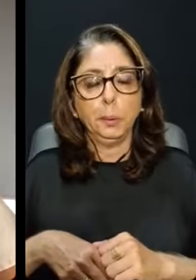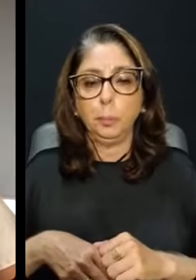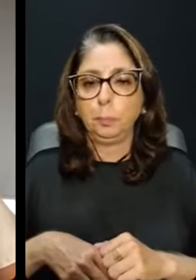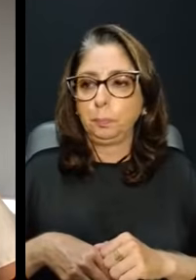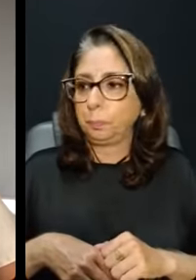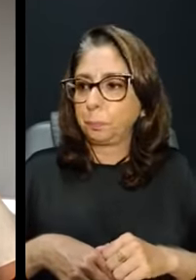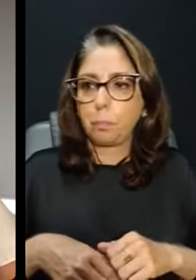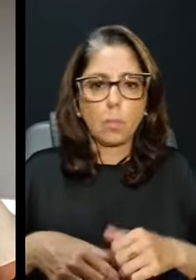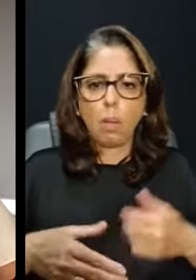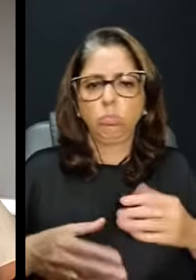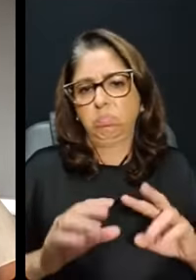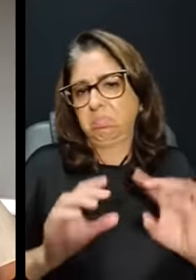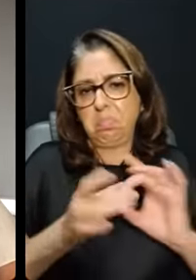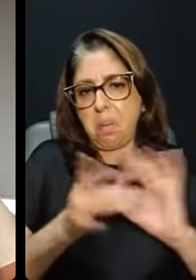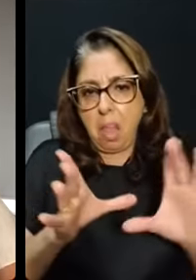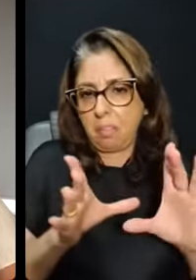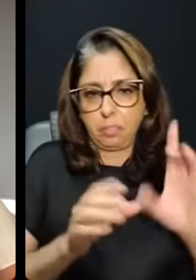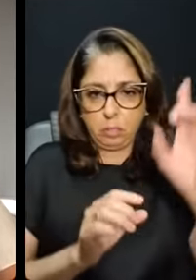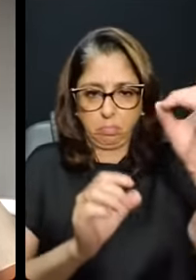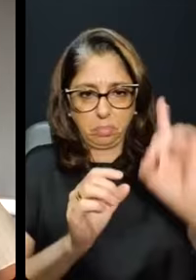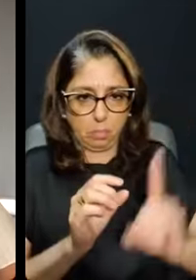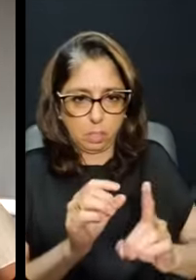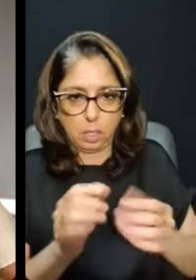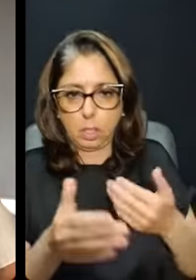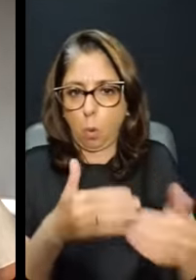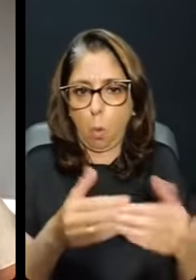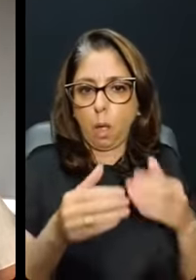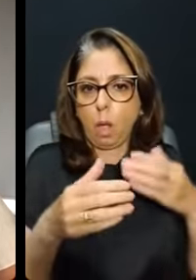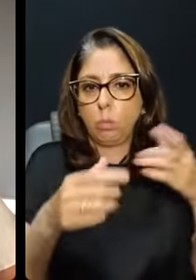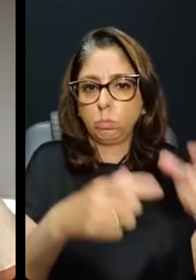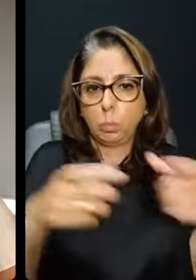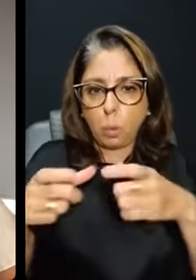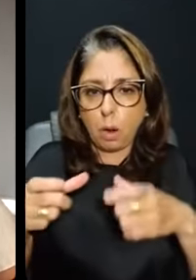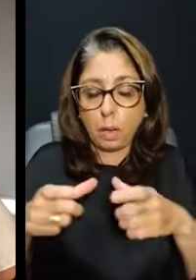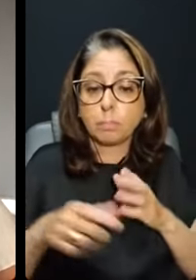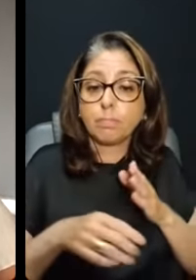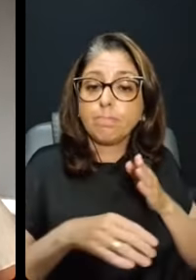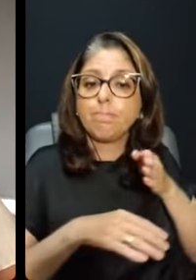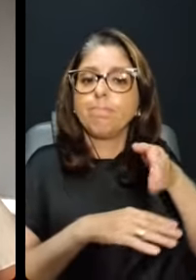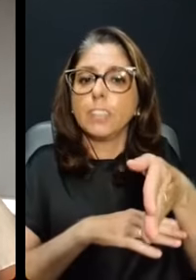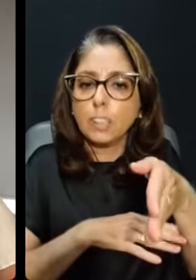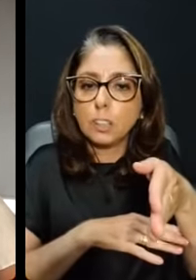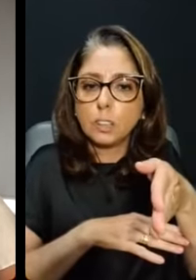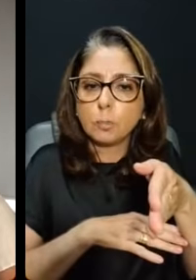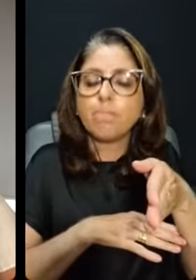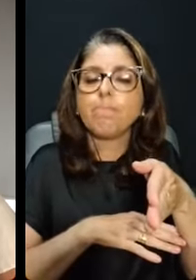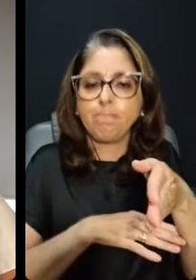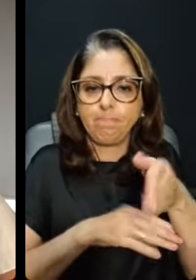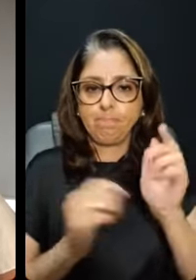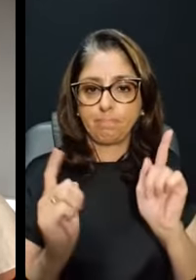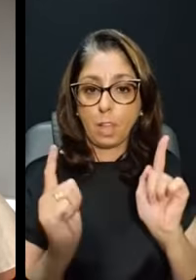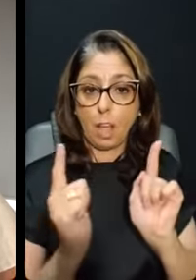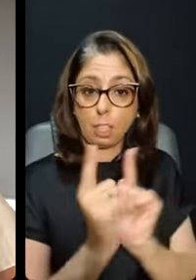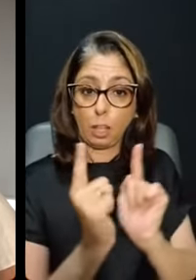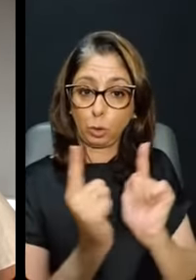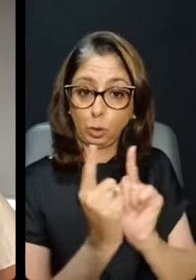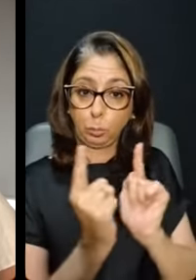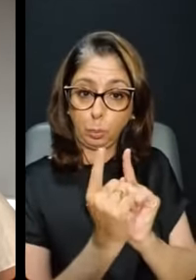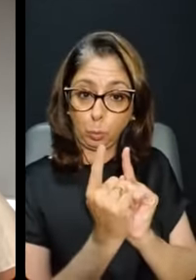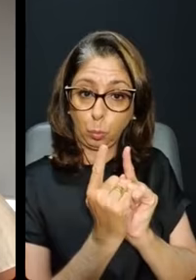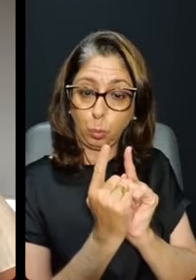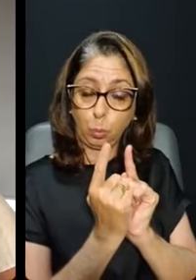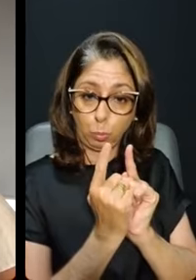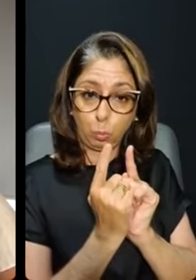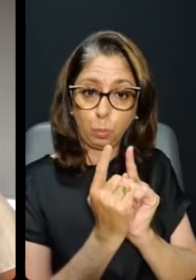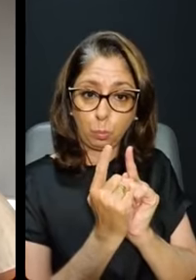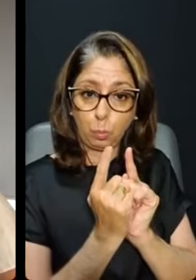espaço, você ser bem atendido. Então você não ter barreiras atitudinais no sentido de te destratarem ou te